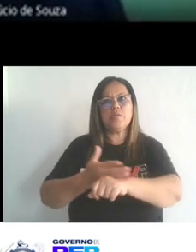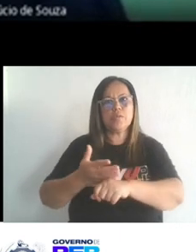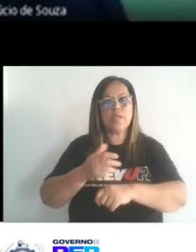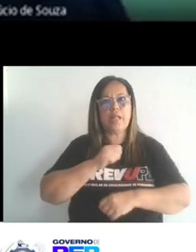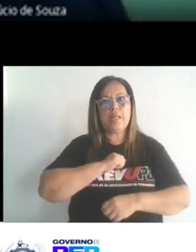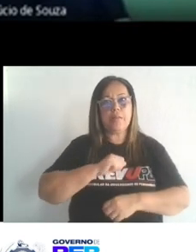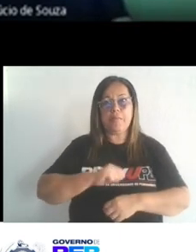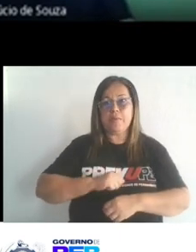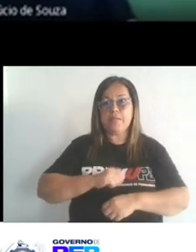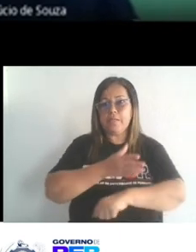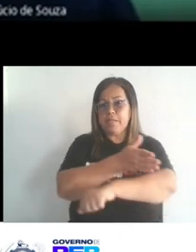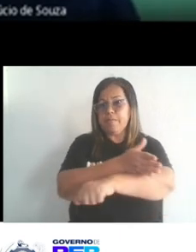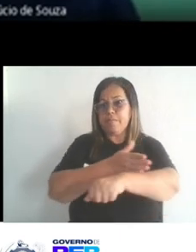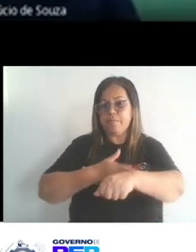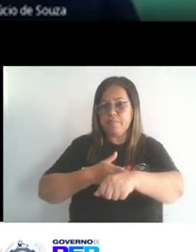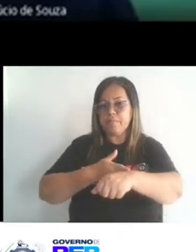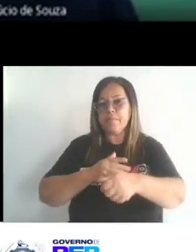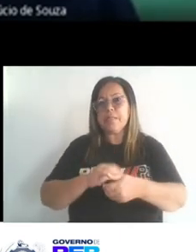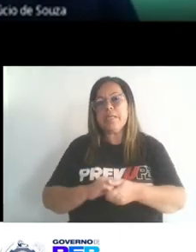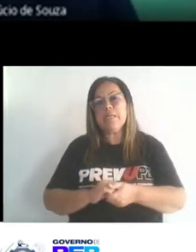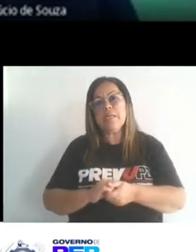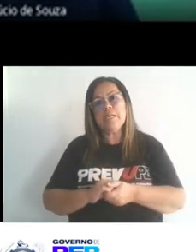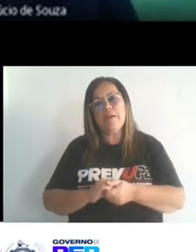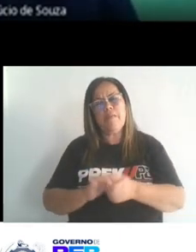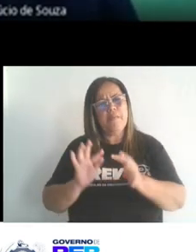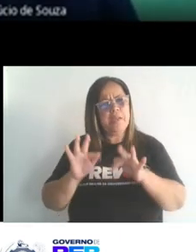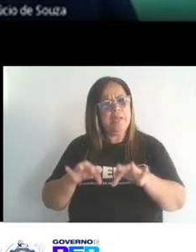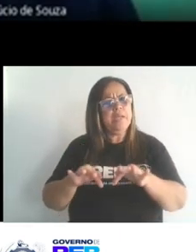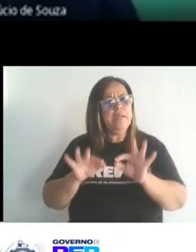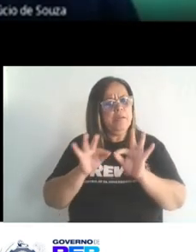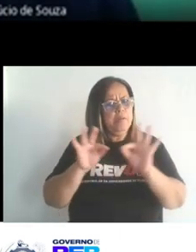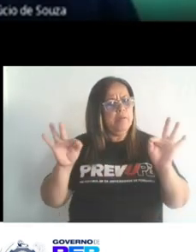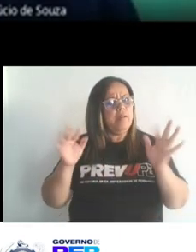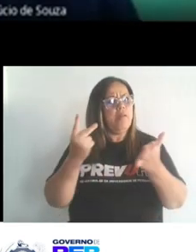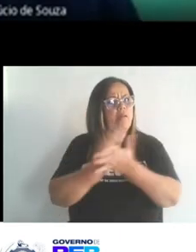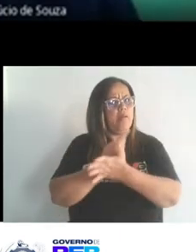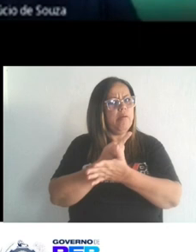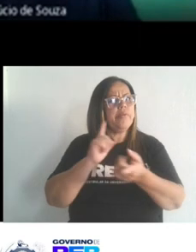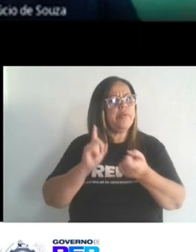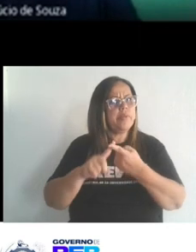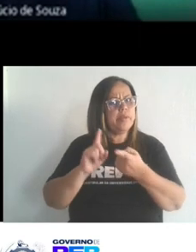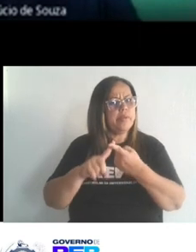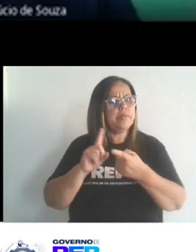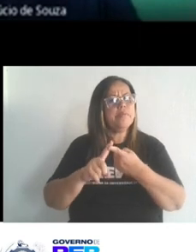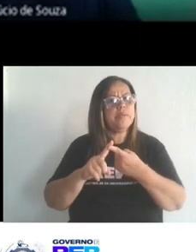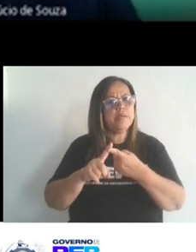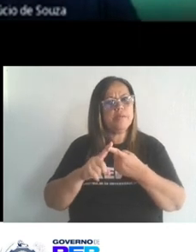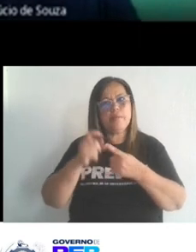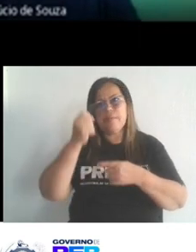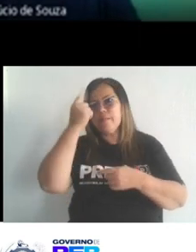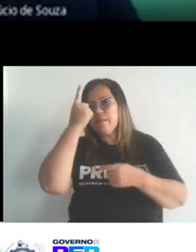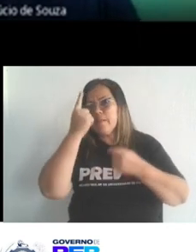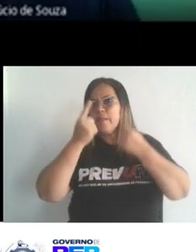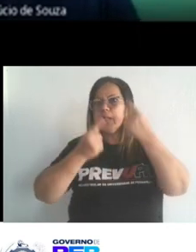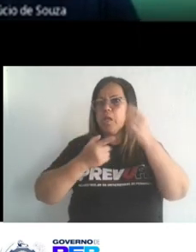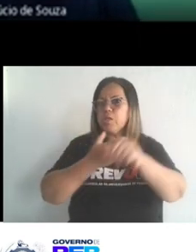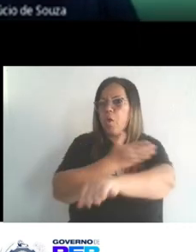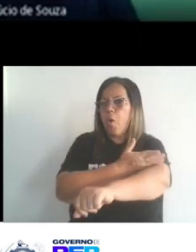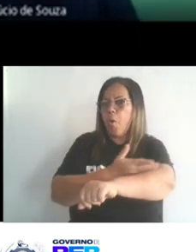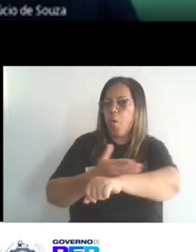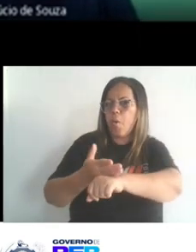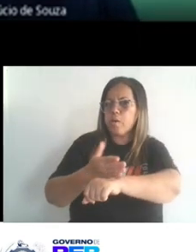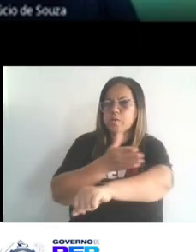medievais esse final também está errado ideias e costumes medievais eram tão